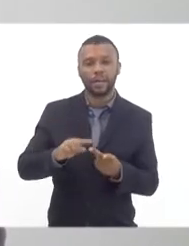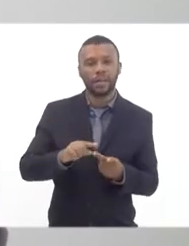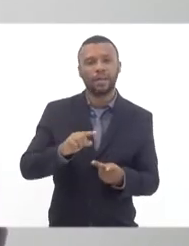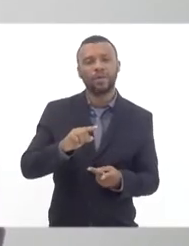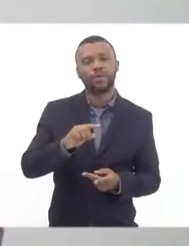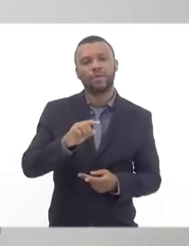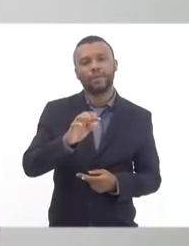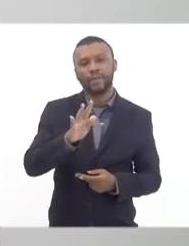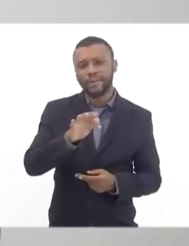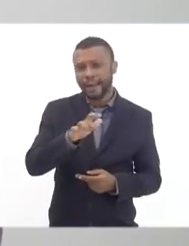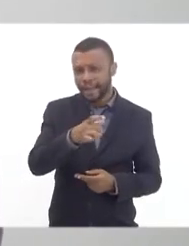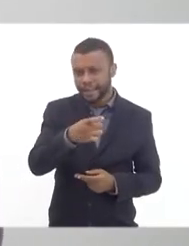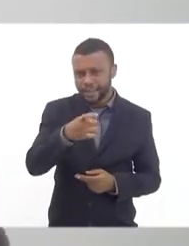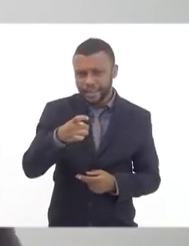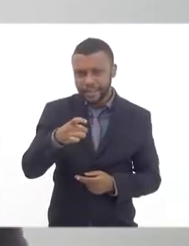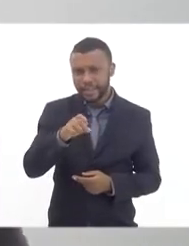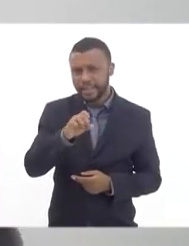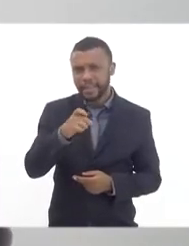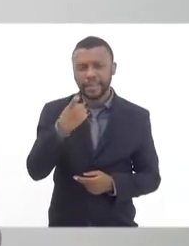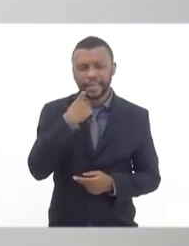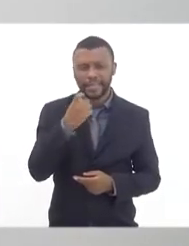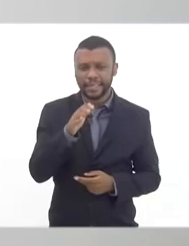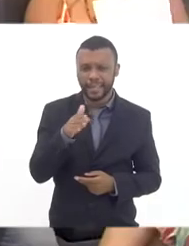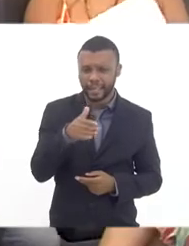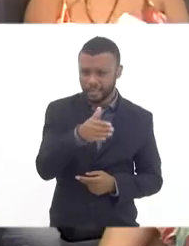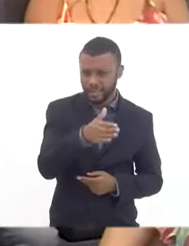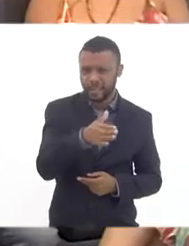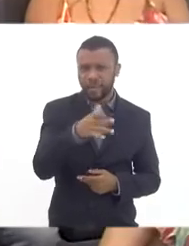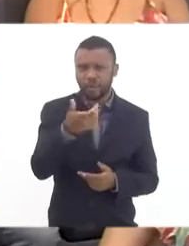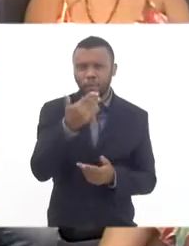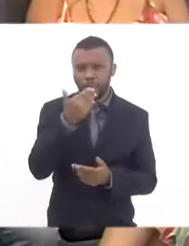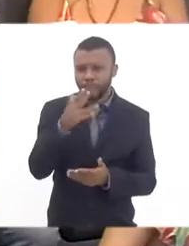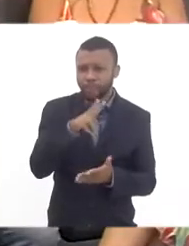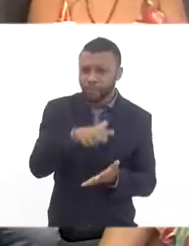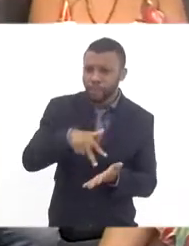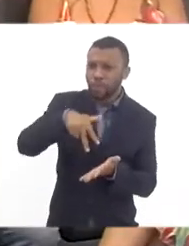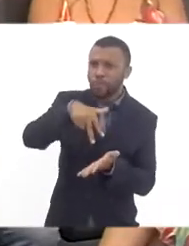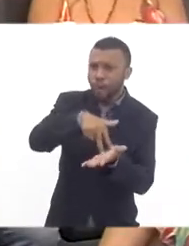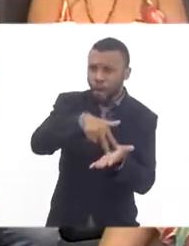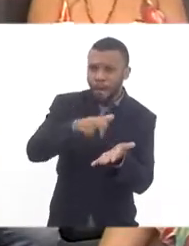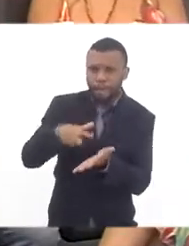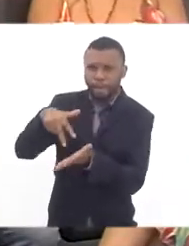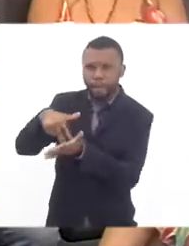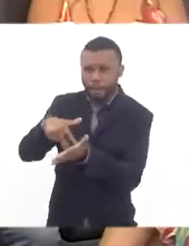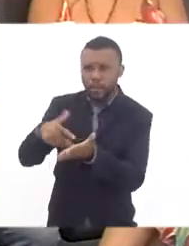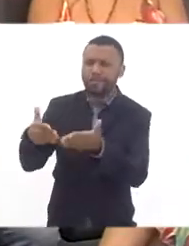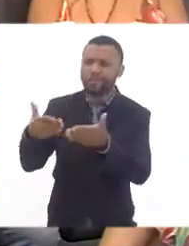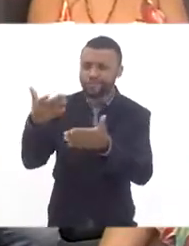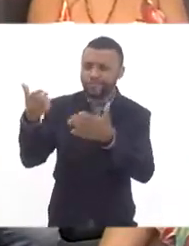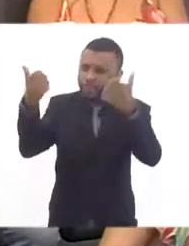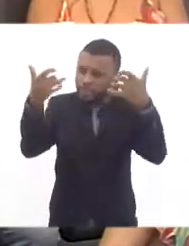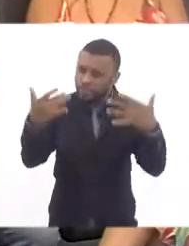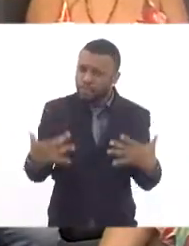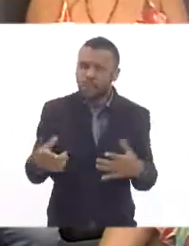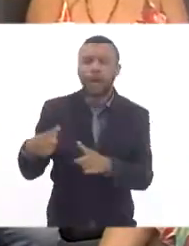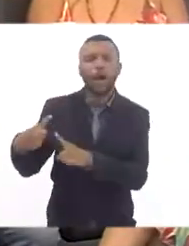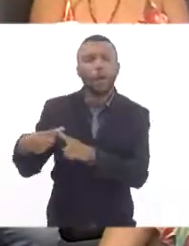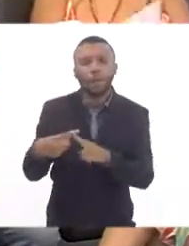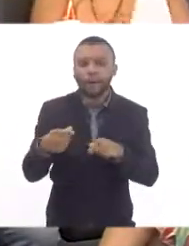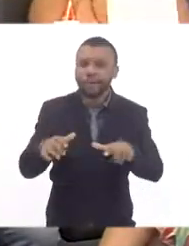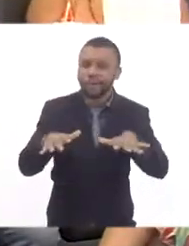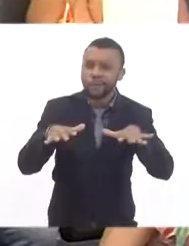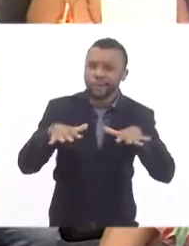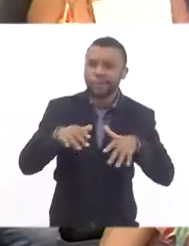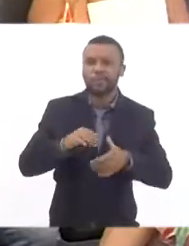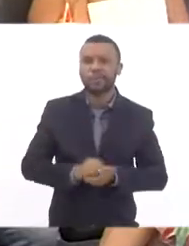Sardinha, conselheiros de cultura, vou pedir que vocês levantem, por favor, justifica essa audiência. A Aretuza